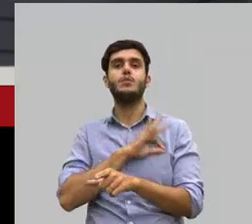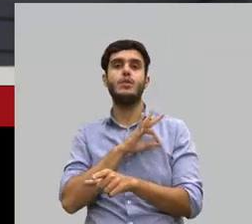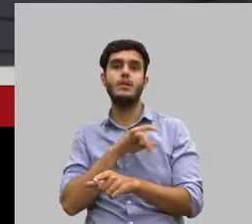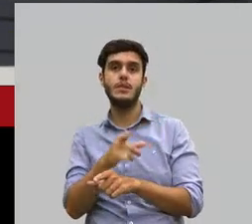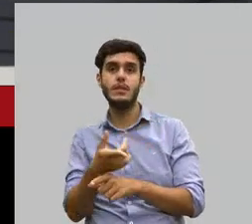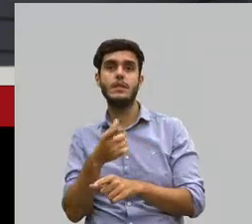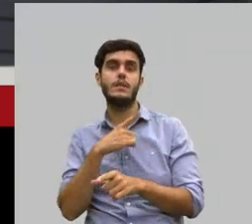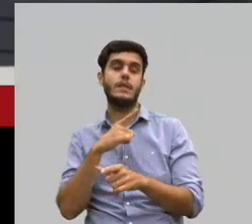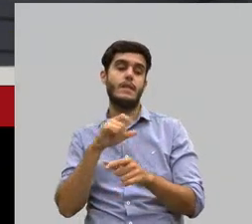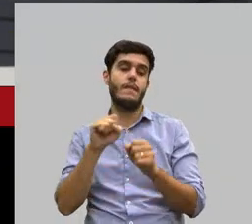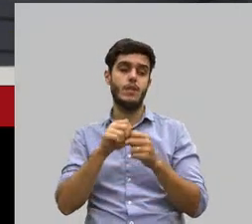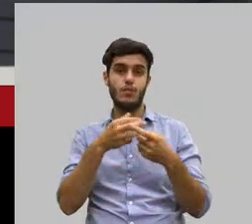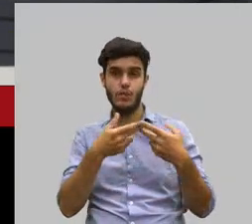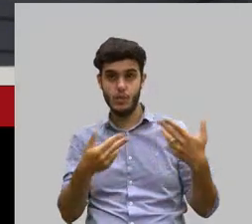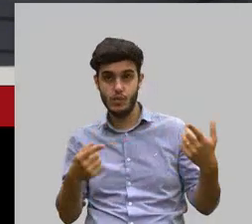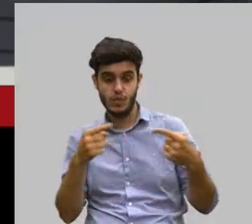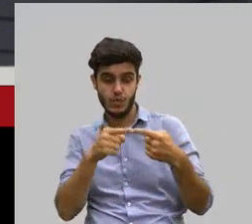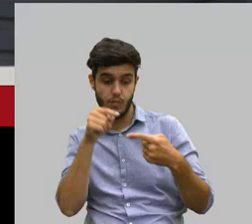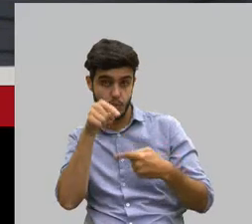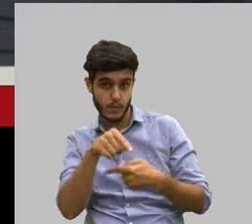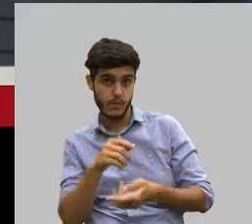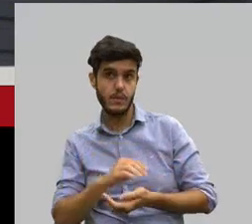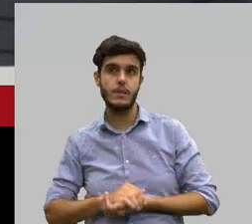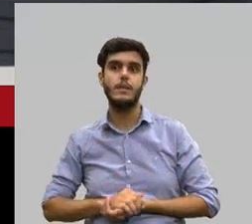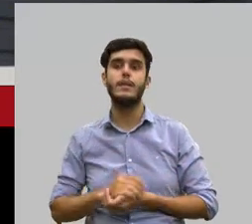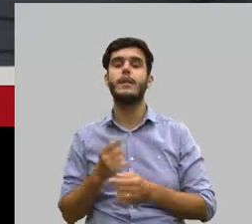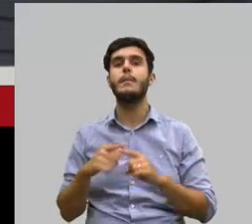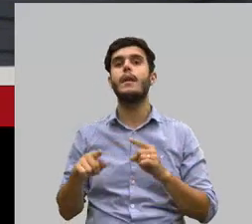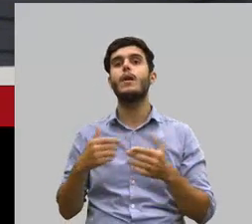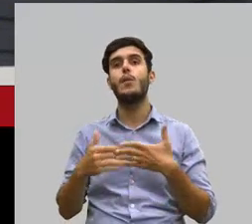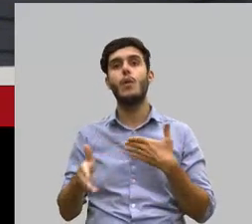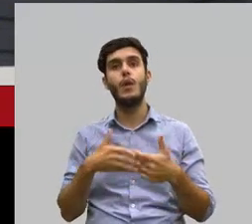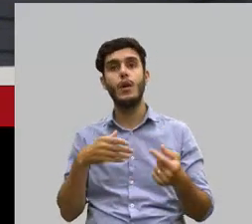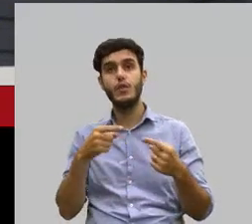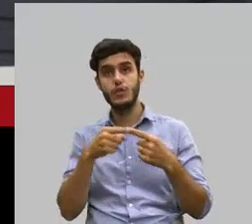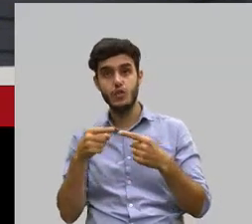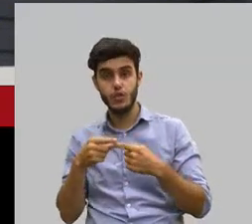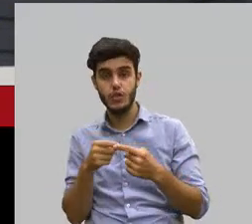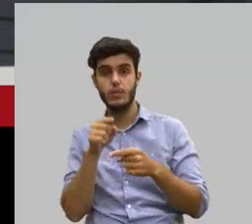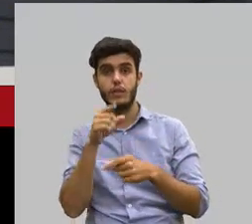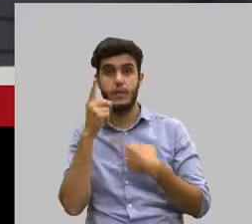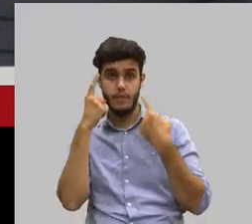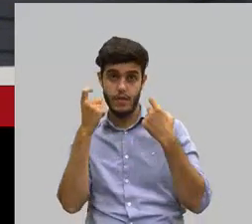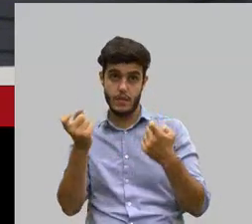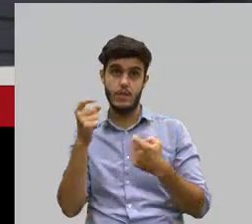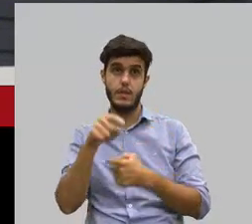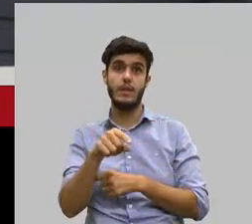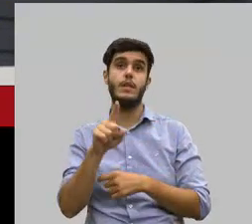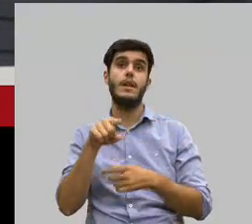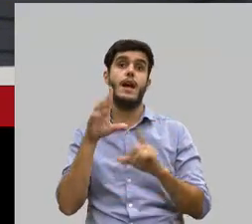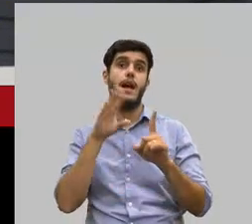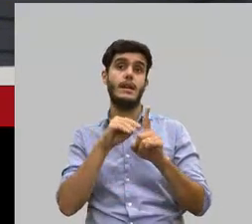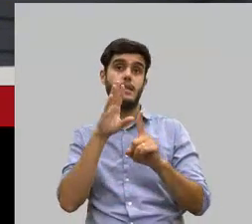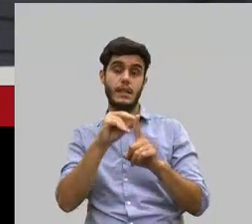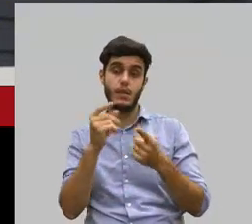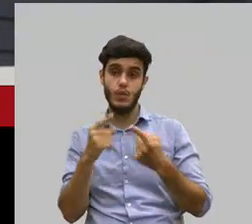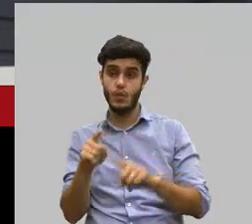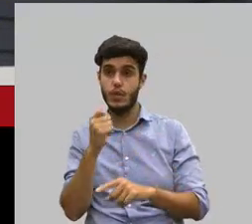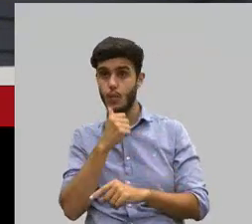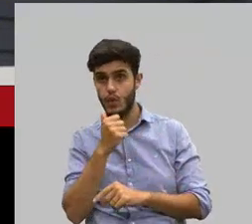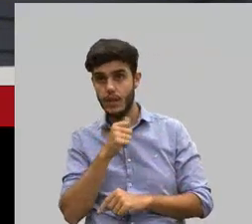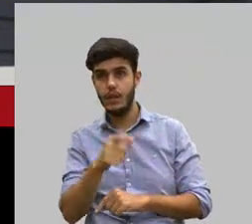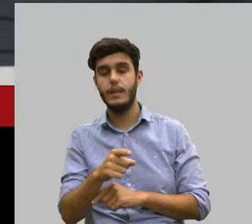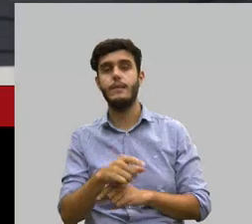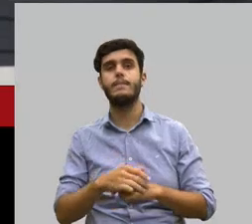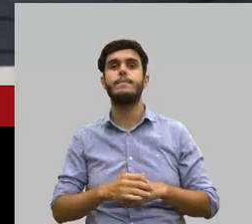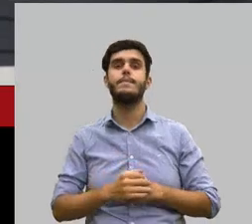praticad condutas dessa natureza tá de qualquer forma de violência inclusive casos de assédio eh contra mulheres na Corporação tá e da mesma maneira